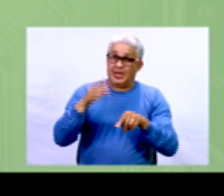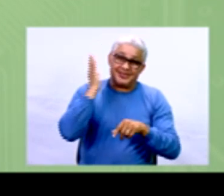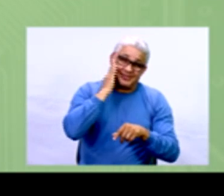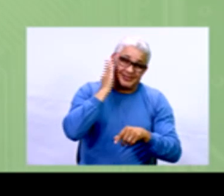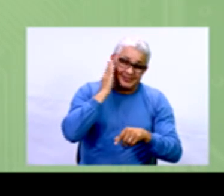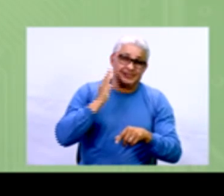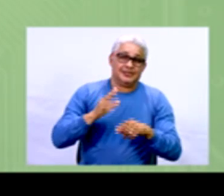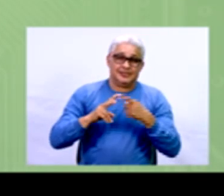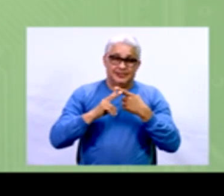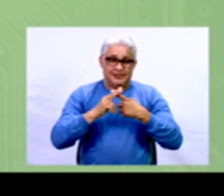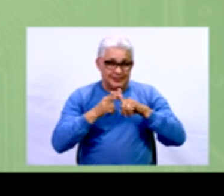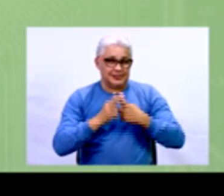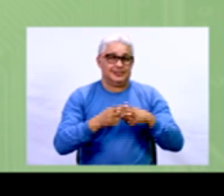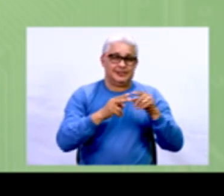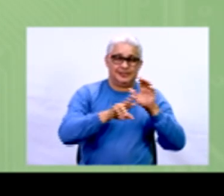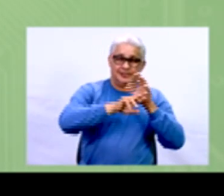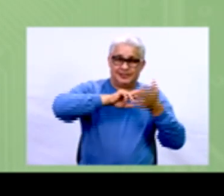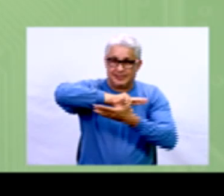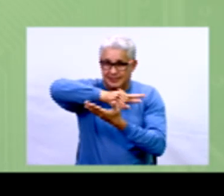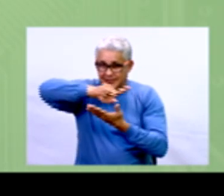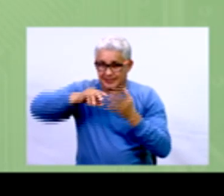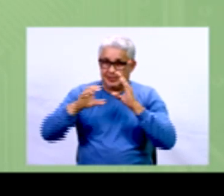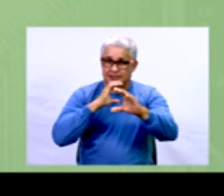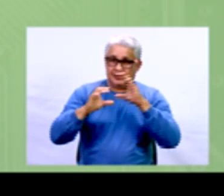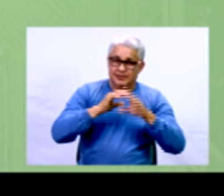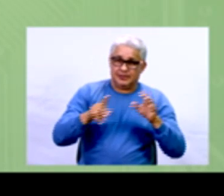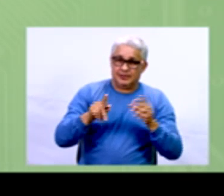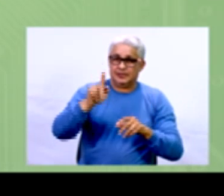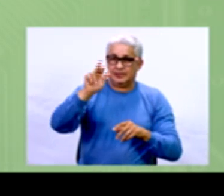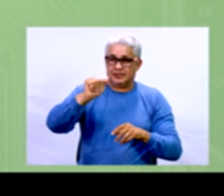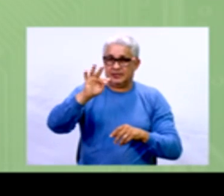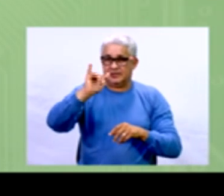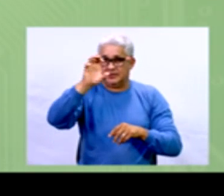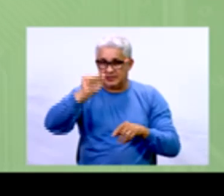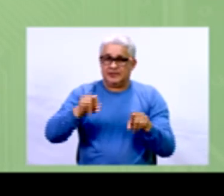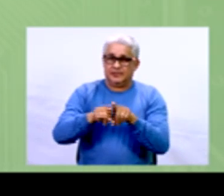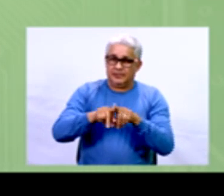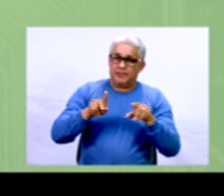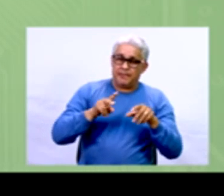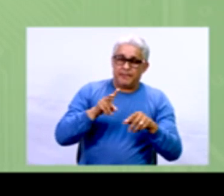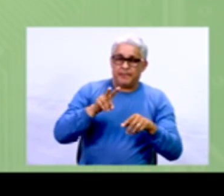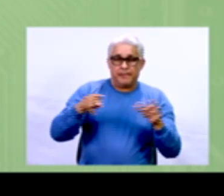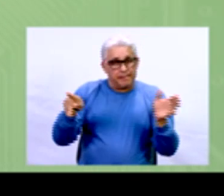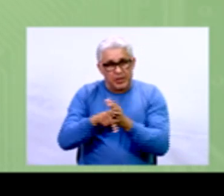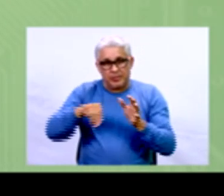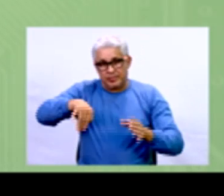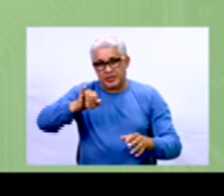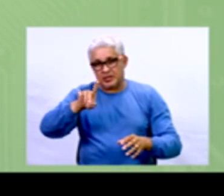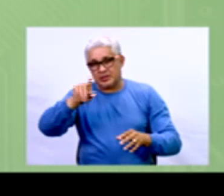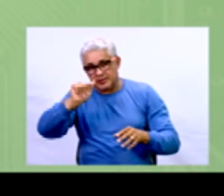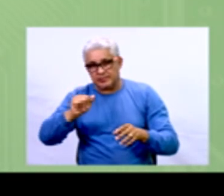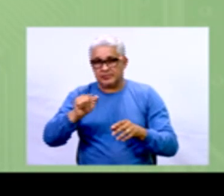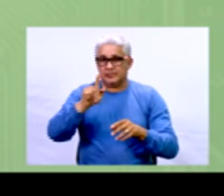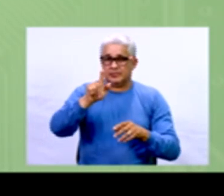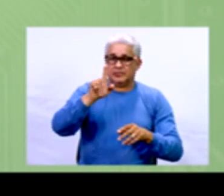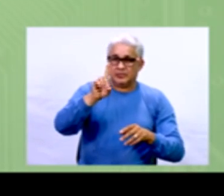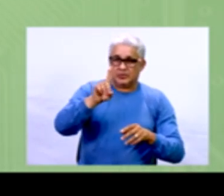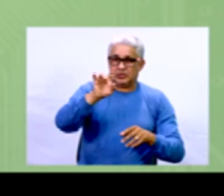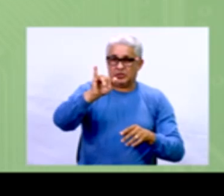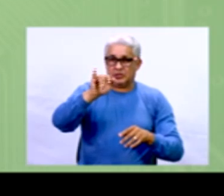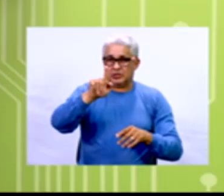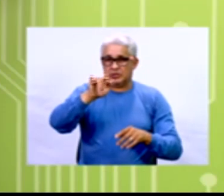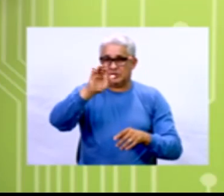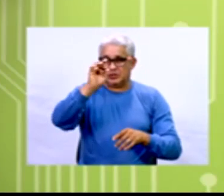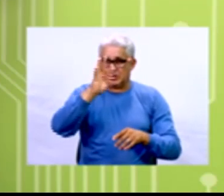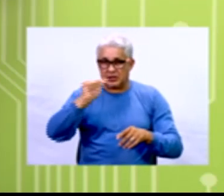gráfica para desenvolver interfaces de mídias digitais. Então, o design digital, ele é aquele